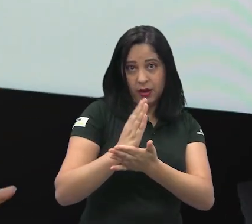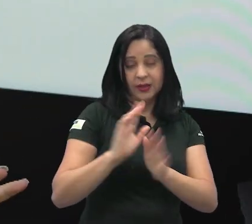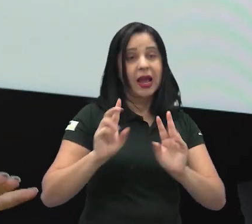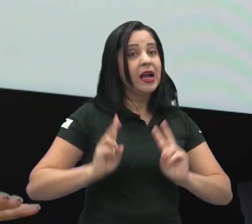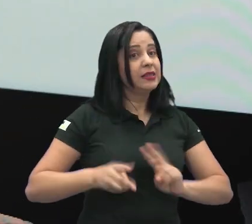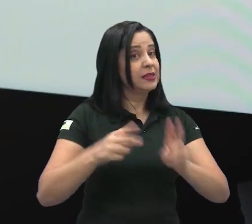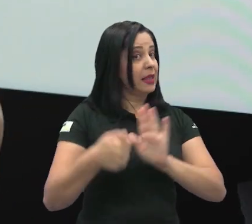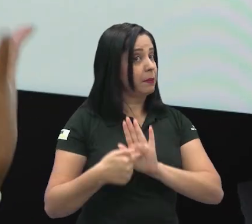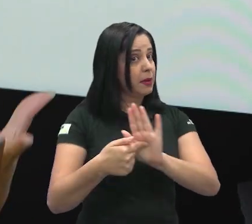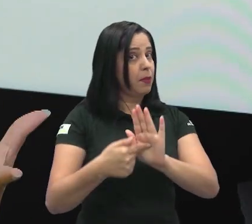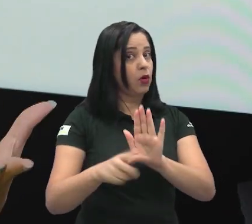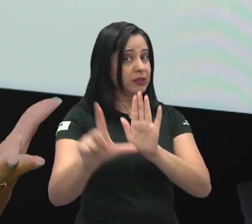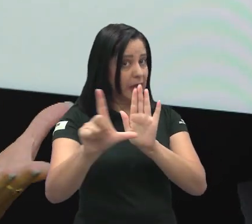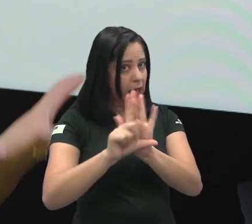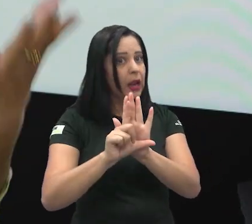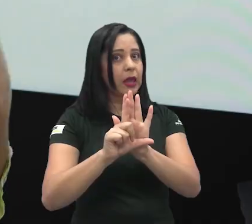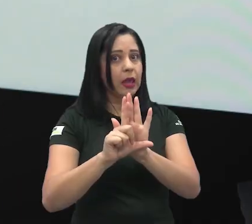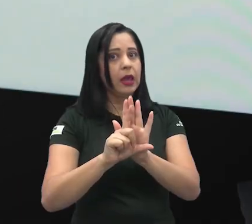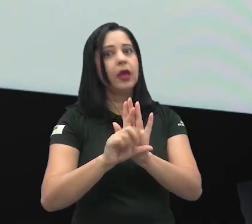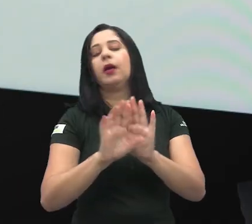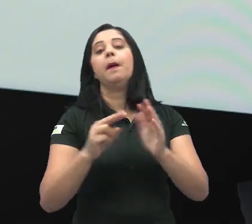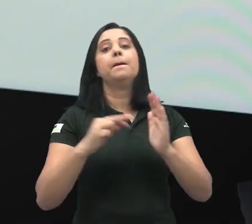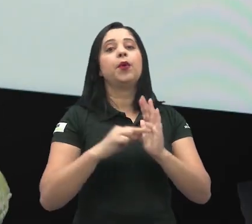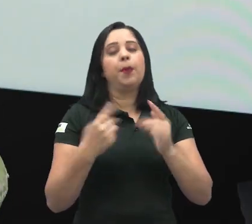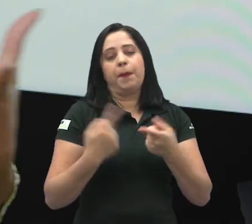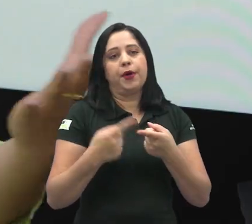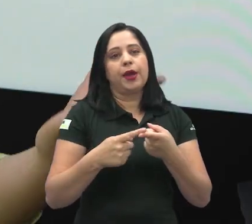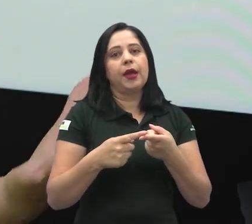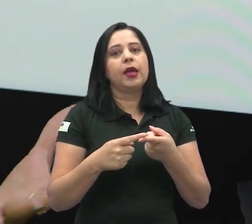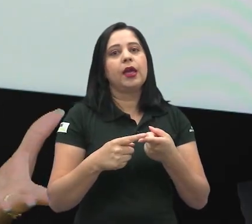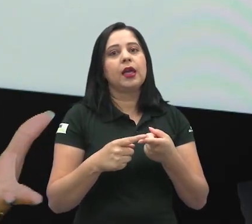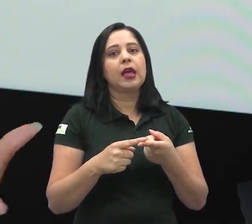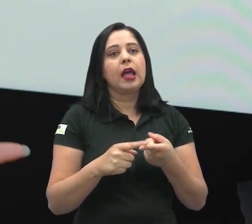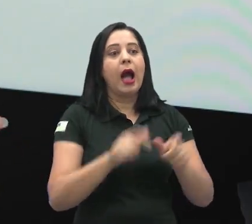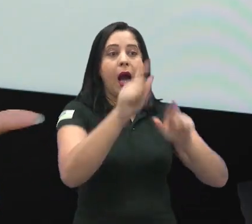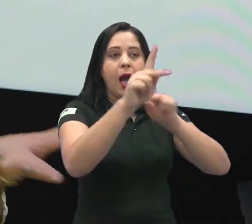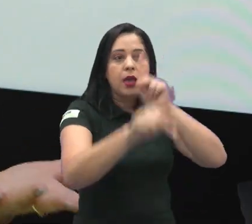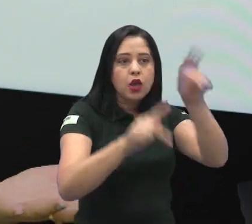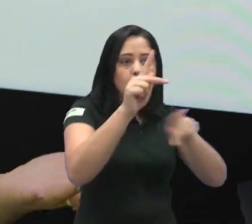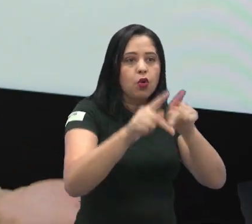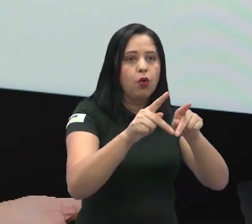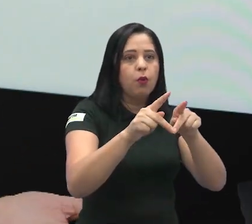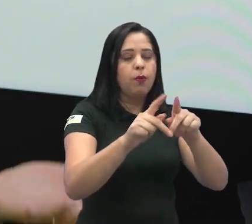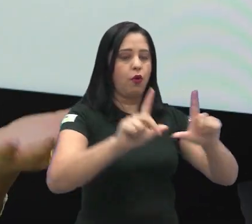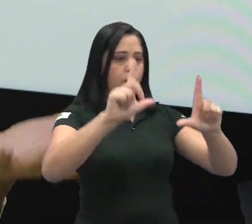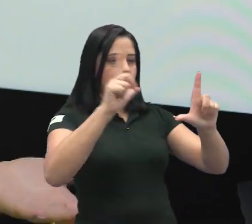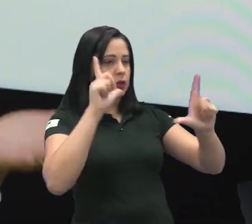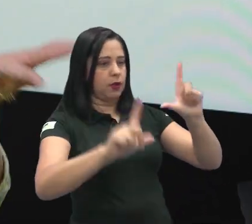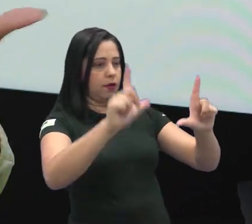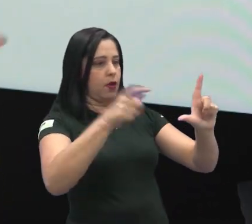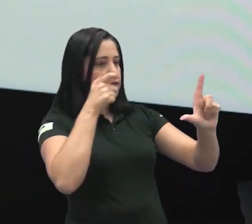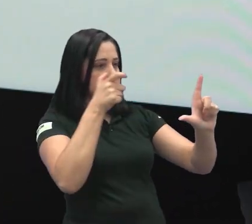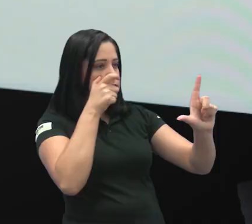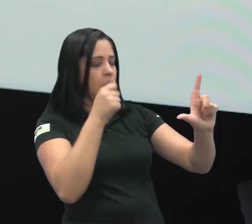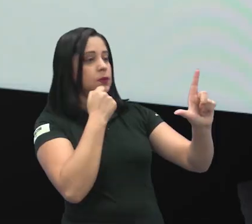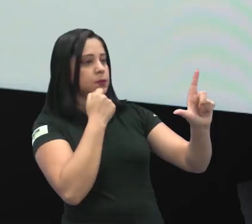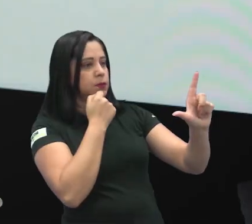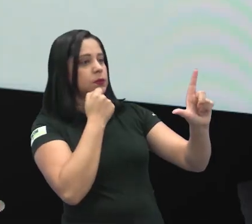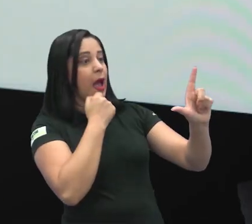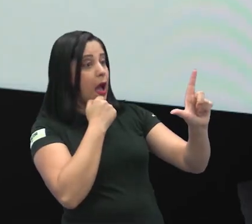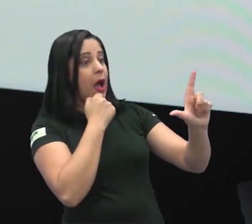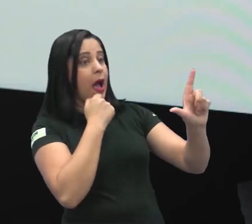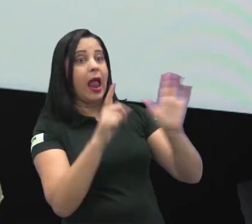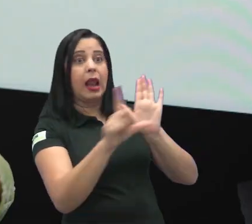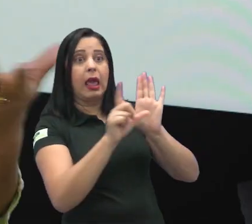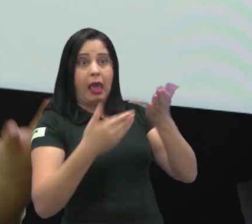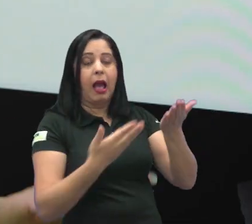vigor na cidade. Então é a forma da gente traduzir, né, tudo que é tratado aqui na Câmara para a população ver o que já está em desenvolvimento na nossa